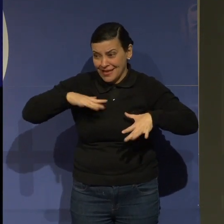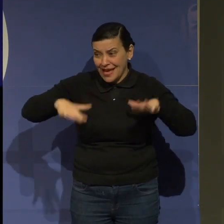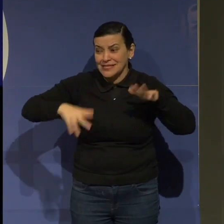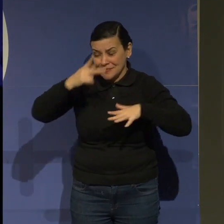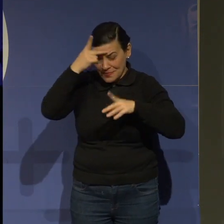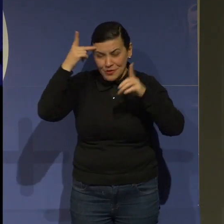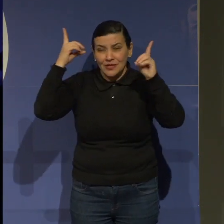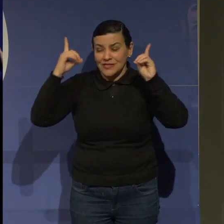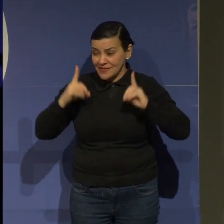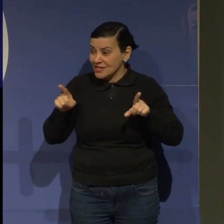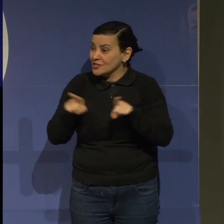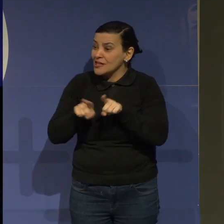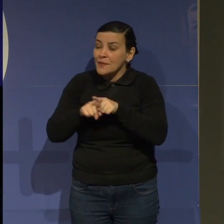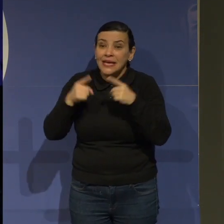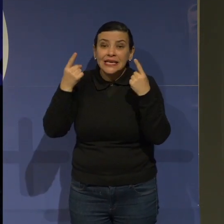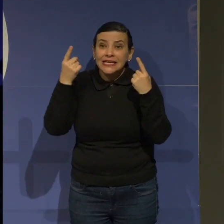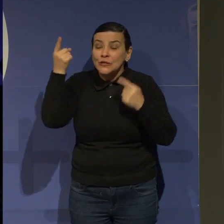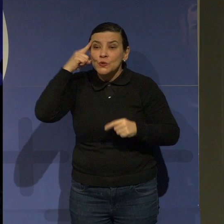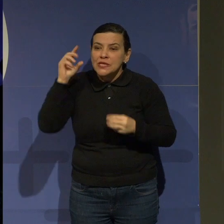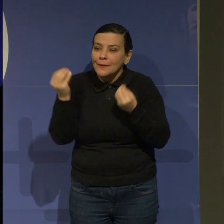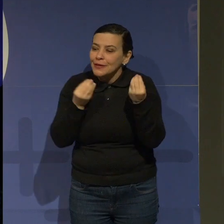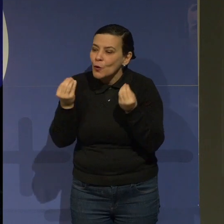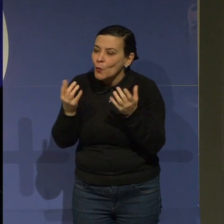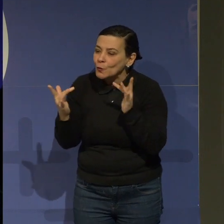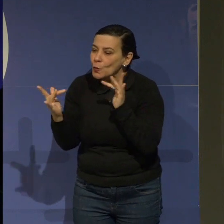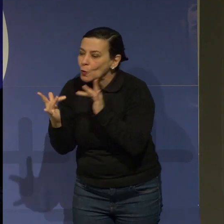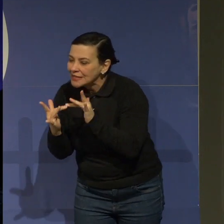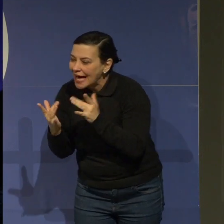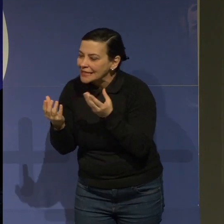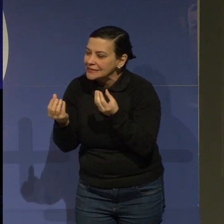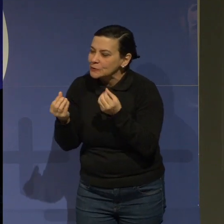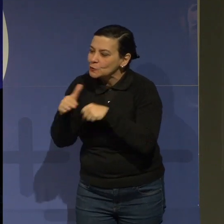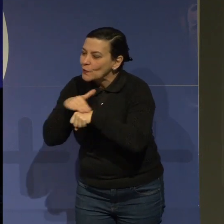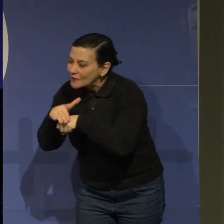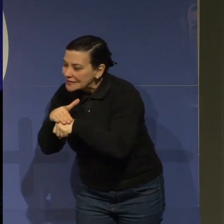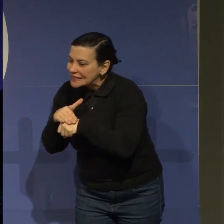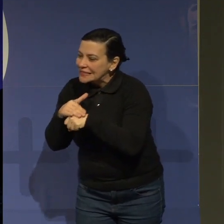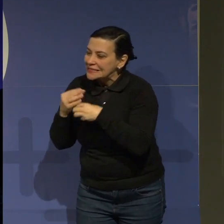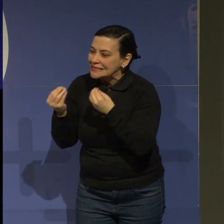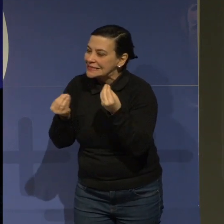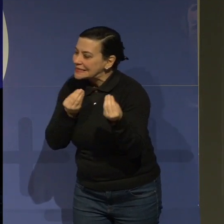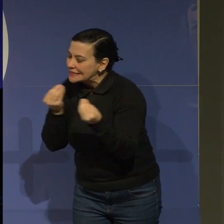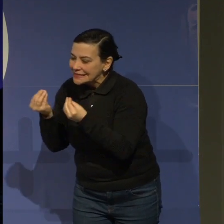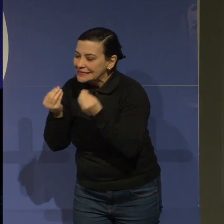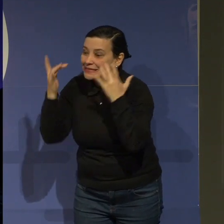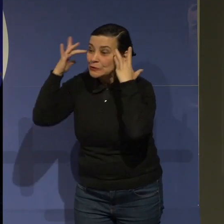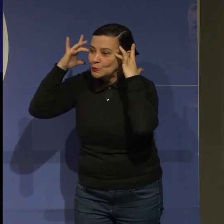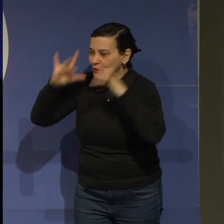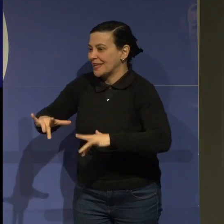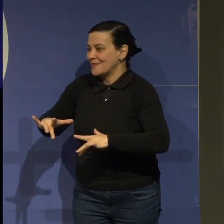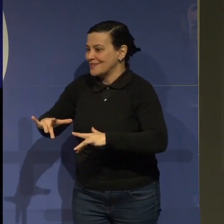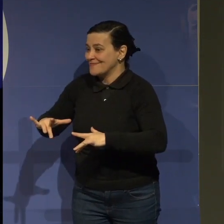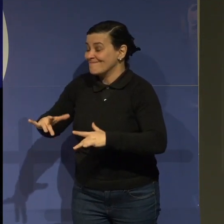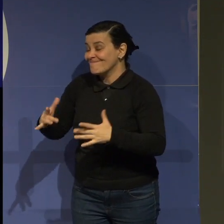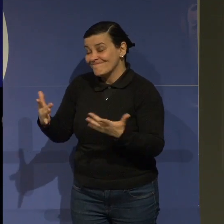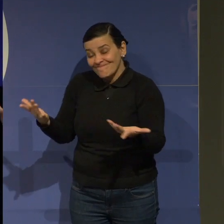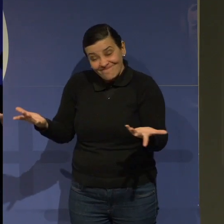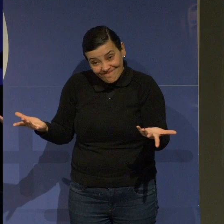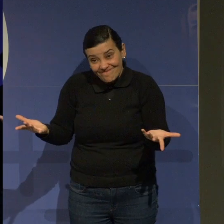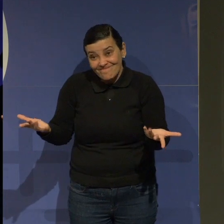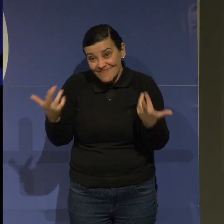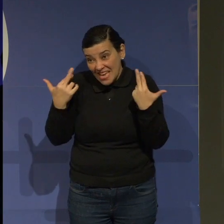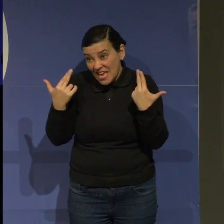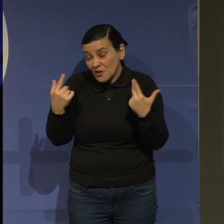deficiência. Muita gente não sabe a melhor abordagem, não sabe a melhor linguagem para abordar essas pessoas. E é natural,